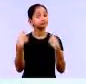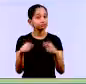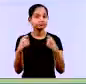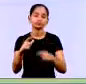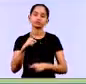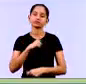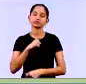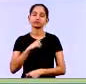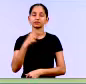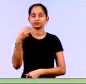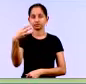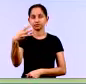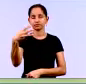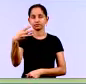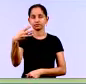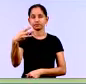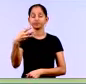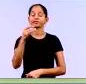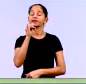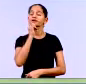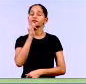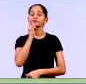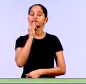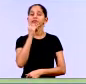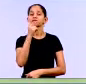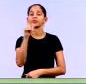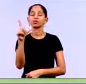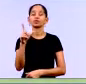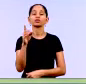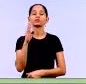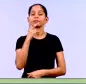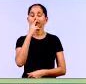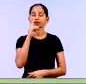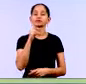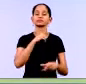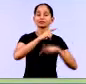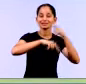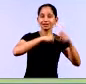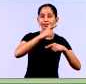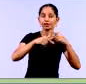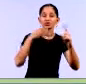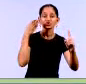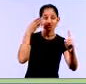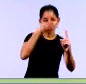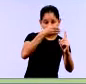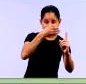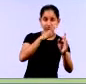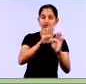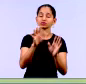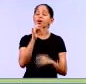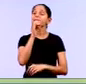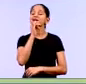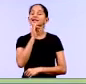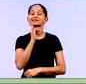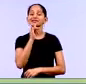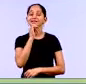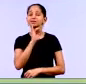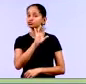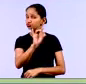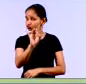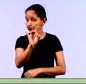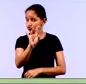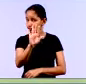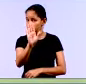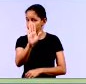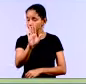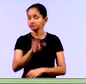ó. Veja aqui no exemplo de mão de obra direta. No mão de obra direta, só para exemplificar, então,